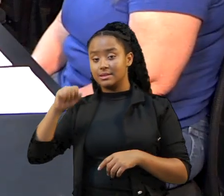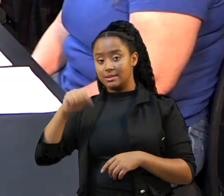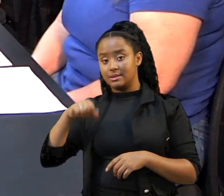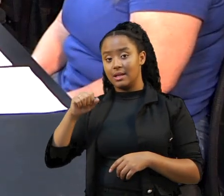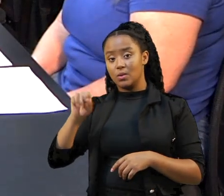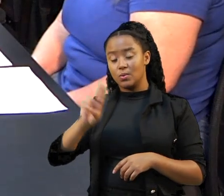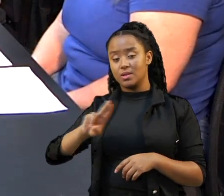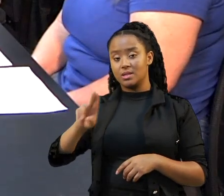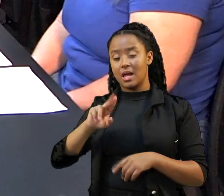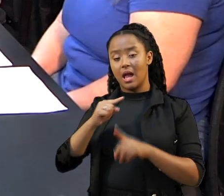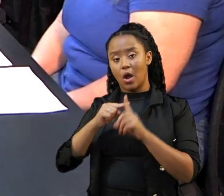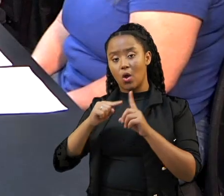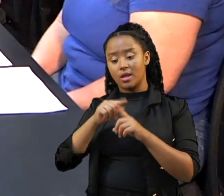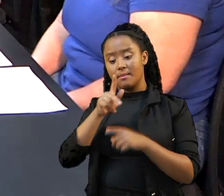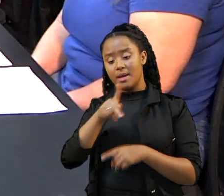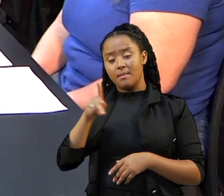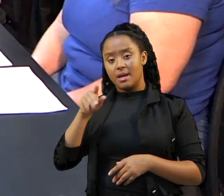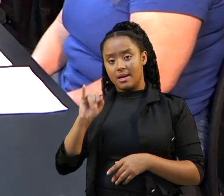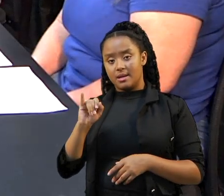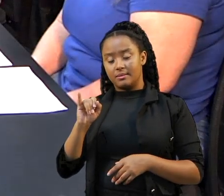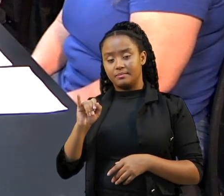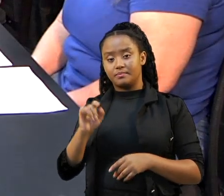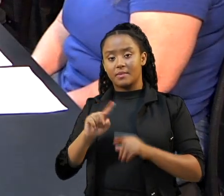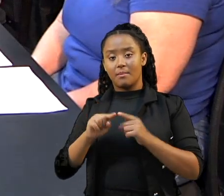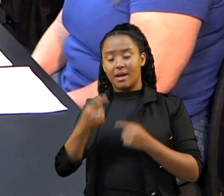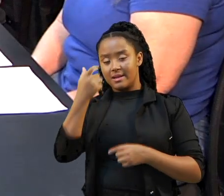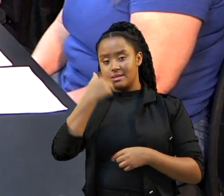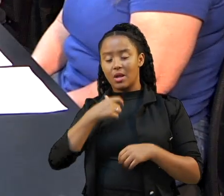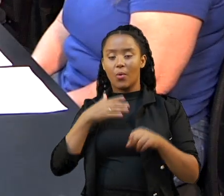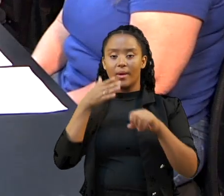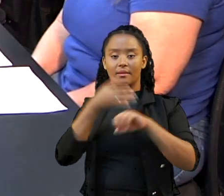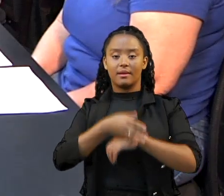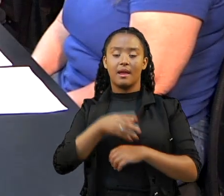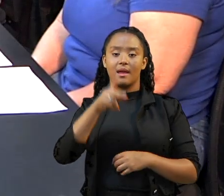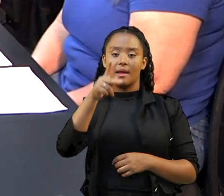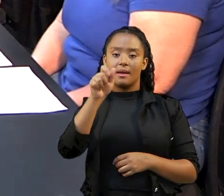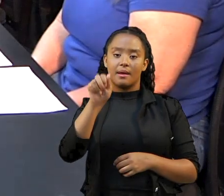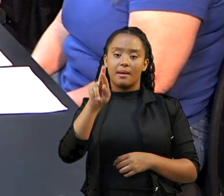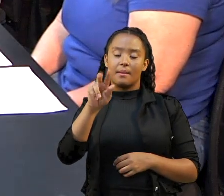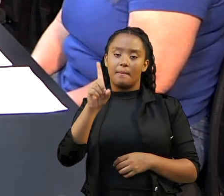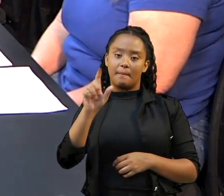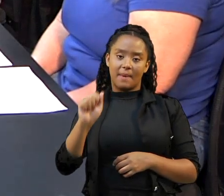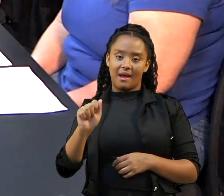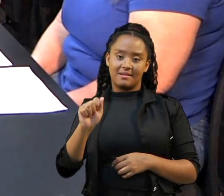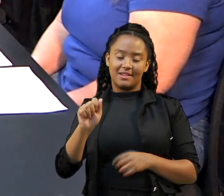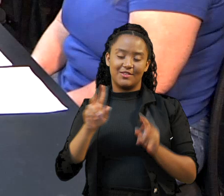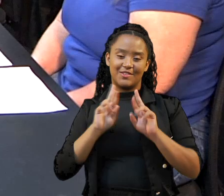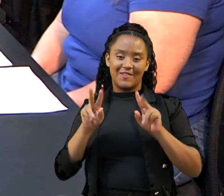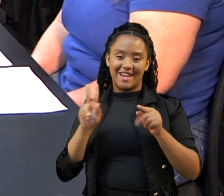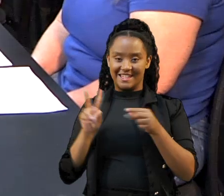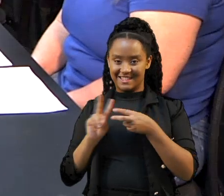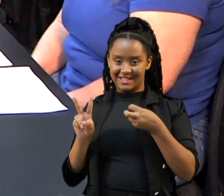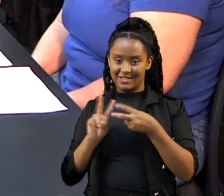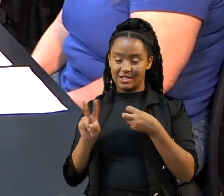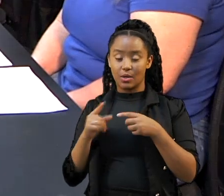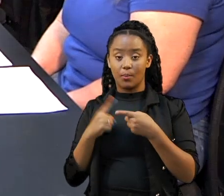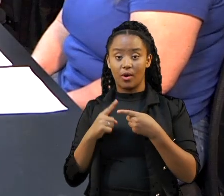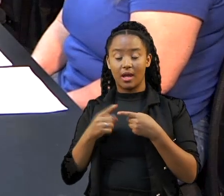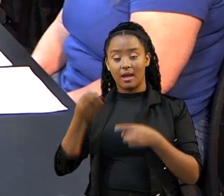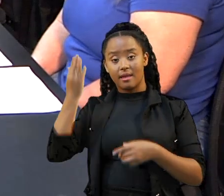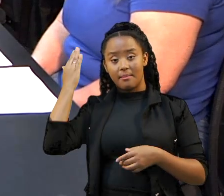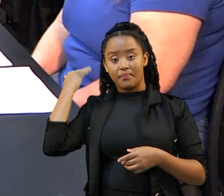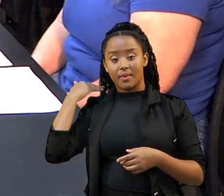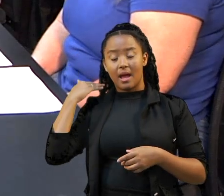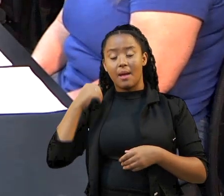Só que com um problema que eu entrei como parda, né? Considerada negra, não considerada como indígena. Porque, na